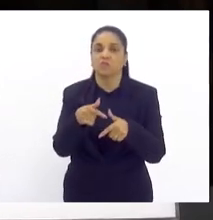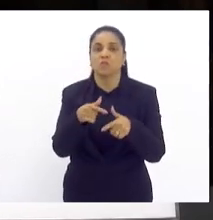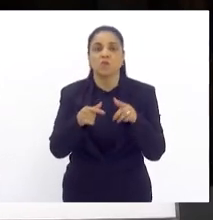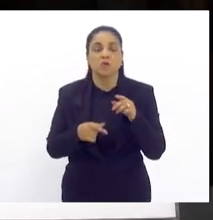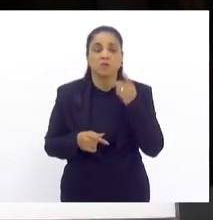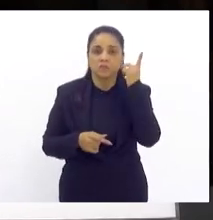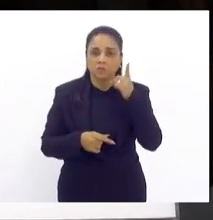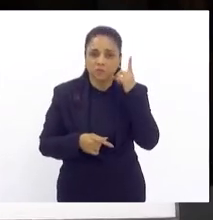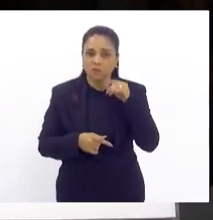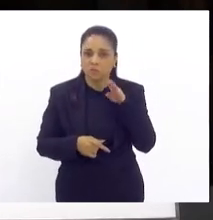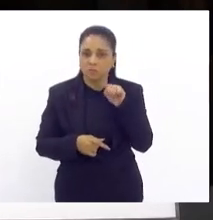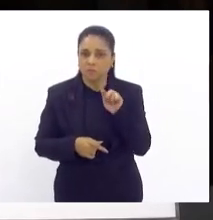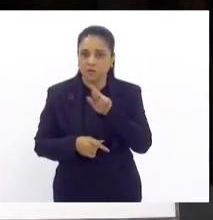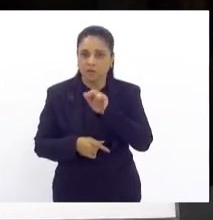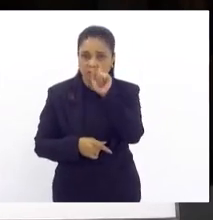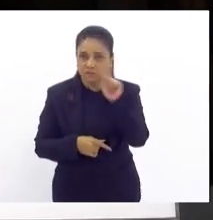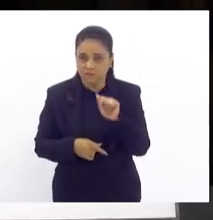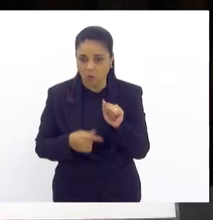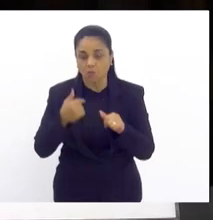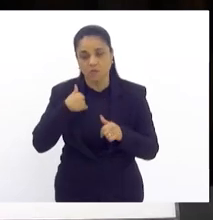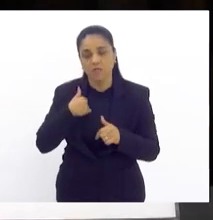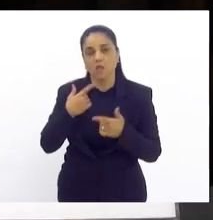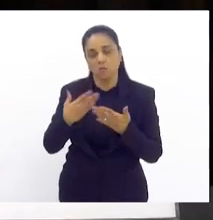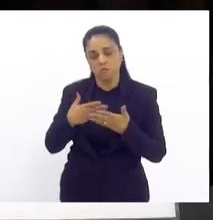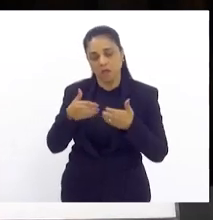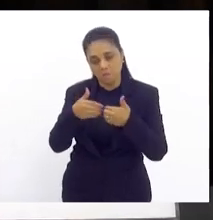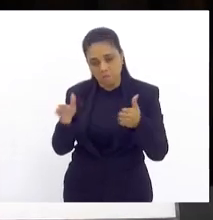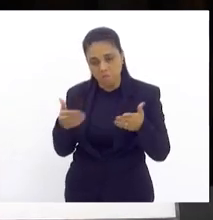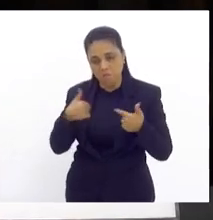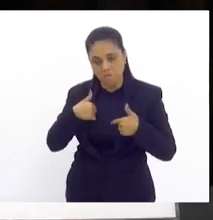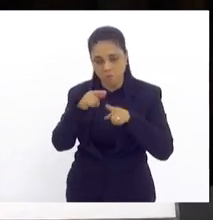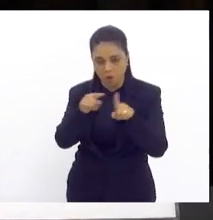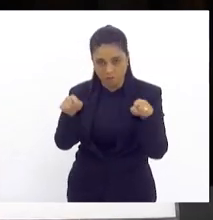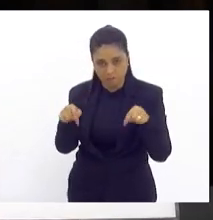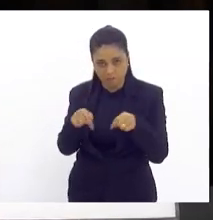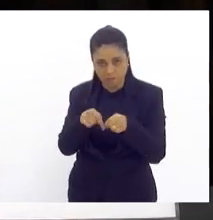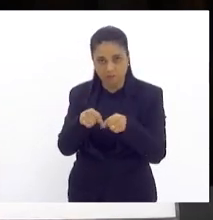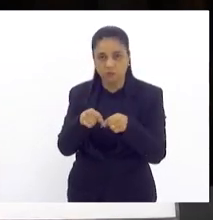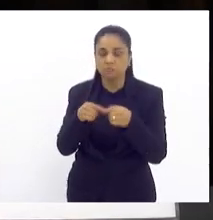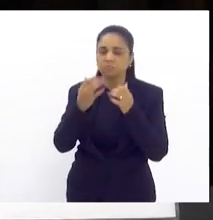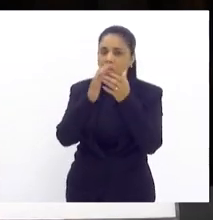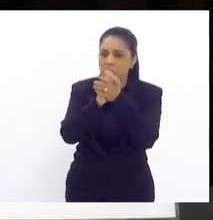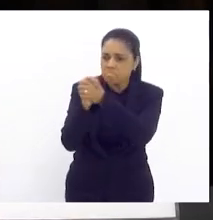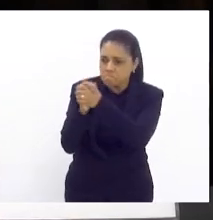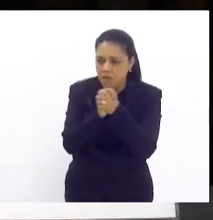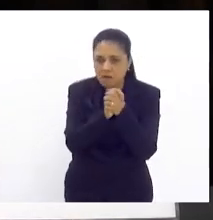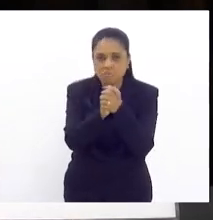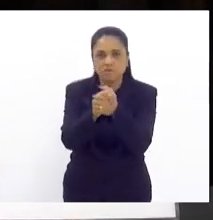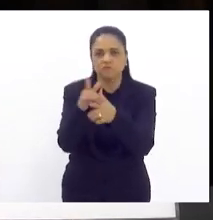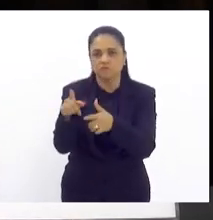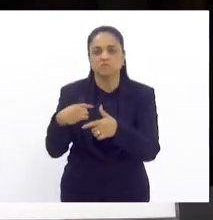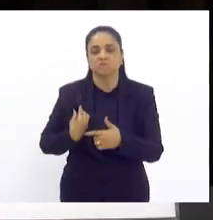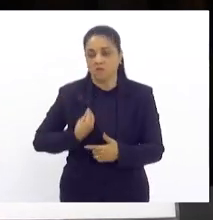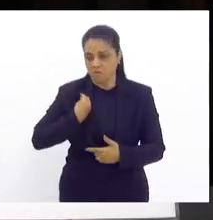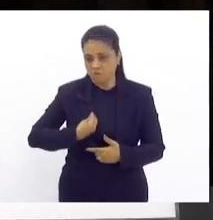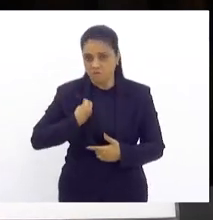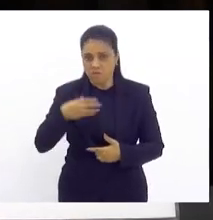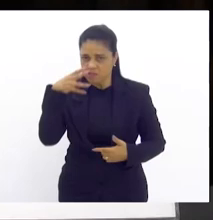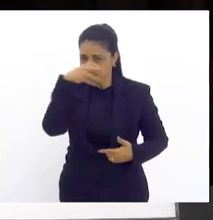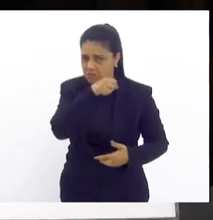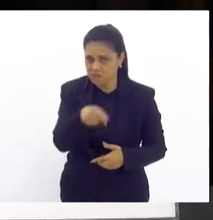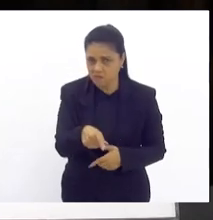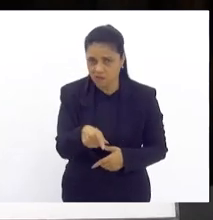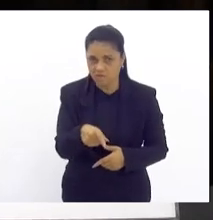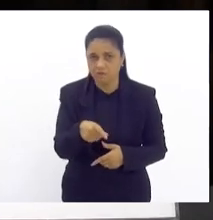Brazão, todos vocês aqui, minha porta está aberta, e mais uma vez, parabéns a todos vocês que dedicam suas vidas por pessoas